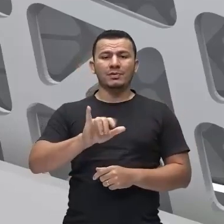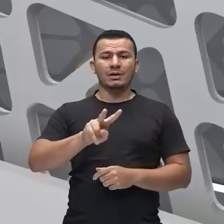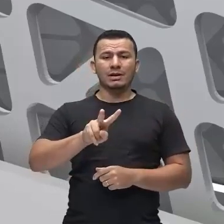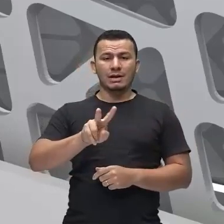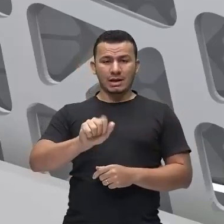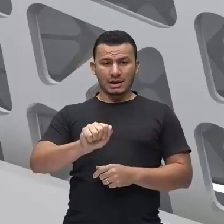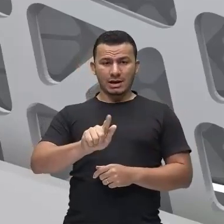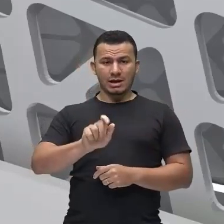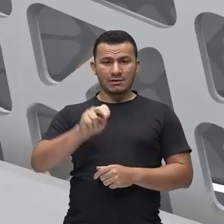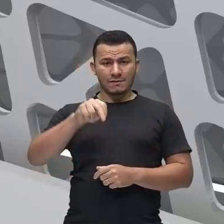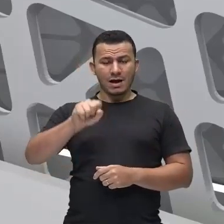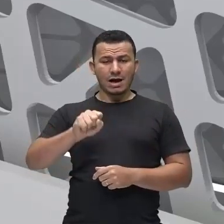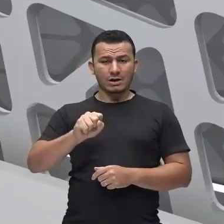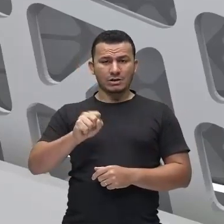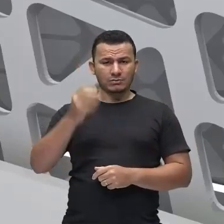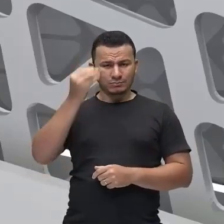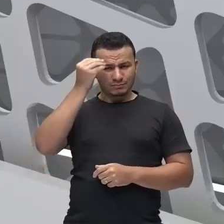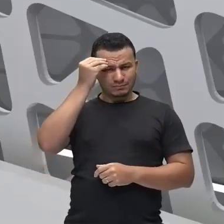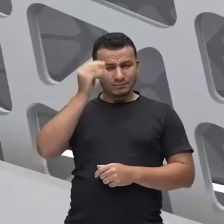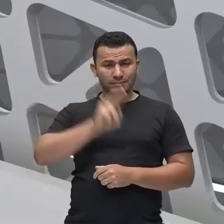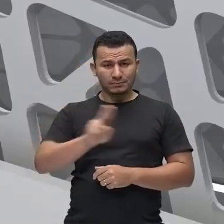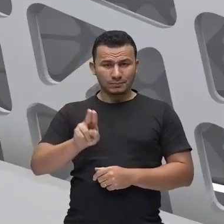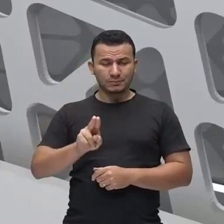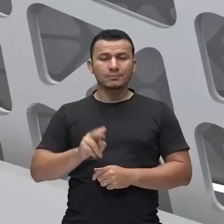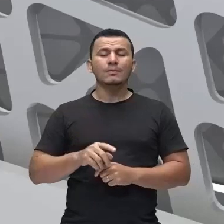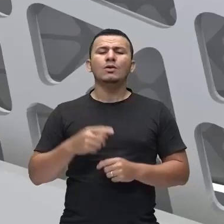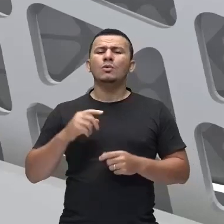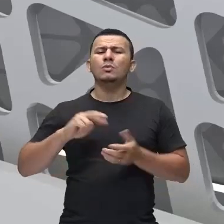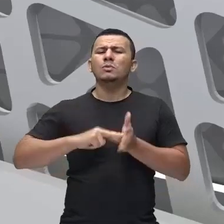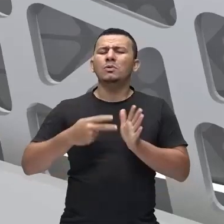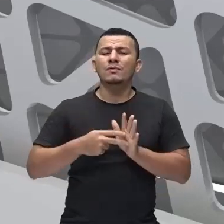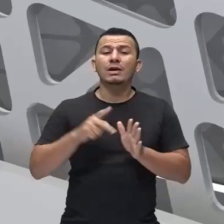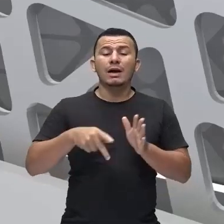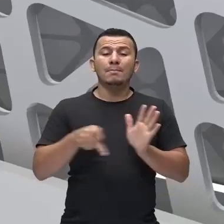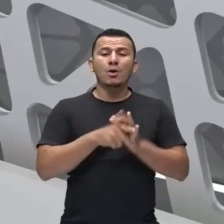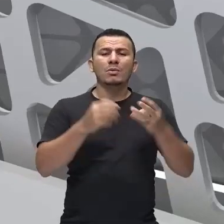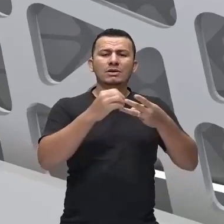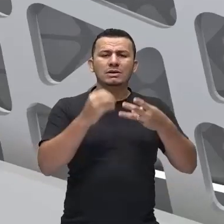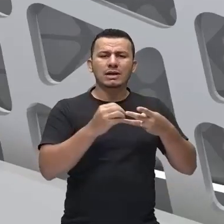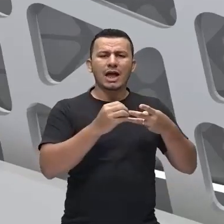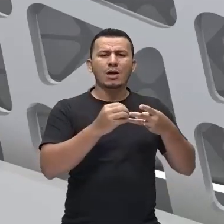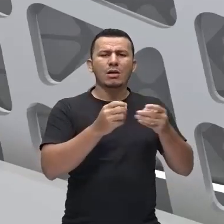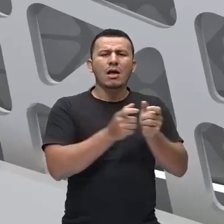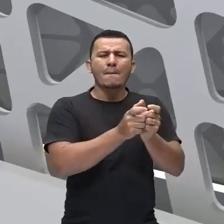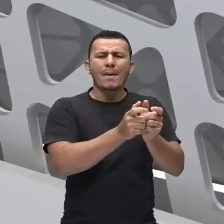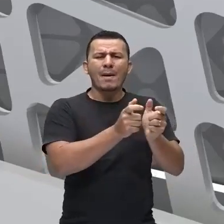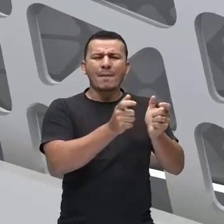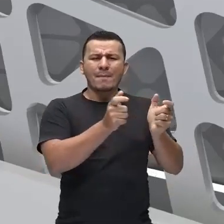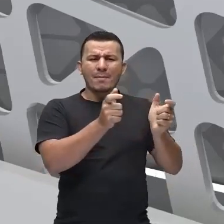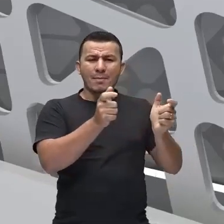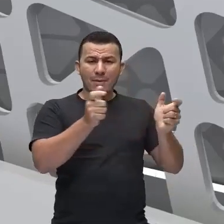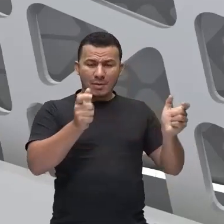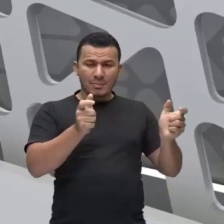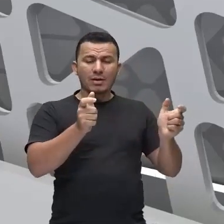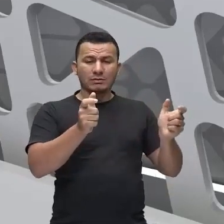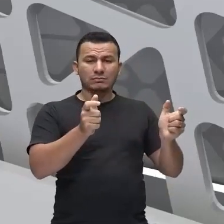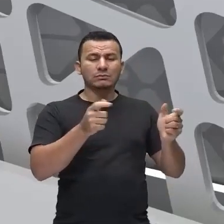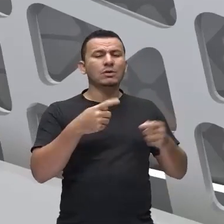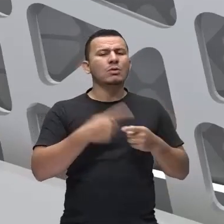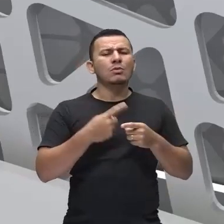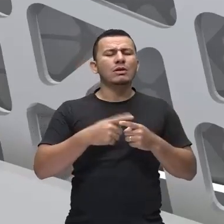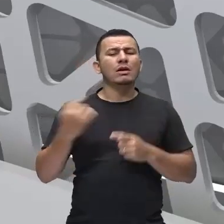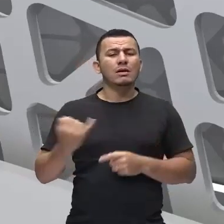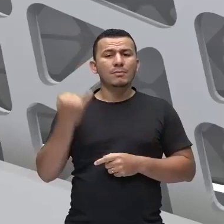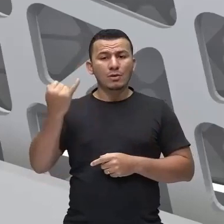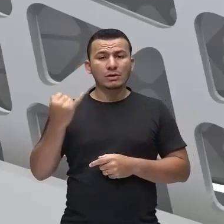Não podemos esquecer que ocorre por divisões mitóticas, tá? E isso é muito importante porque